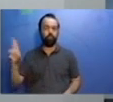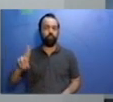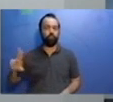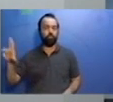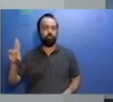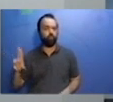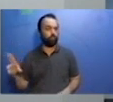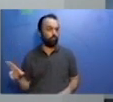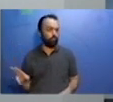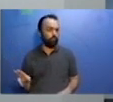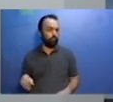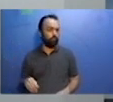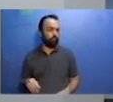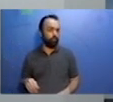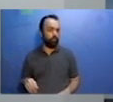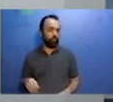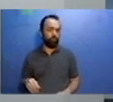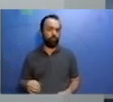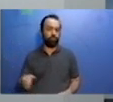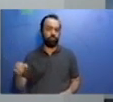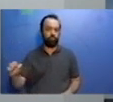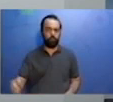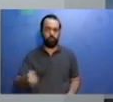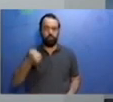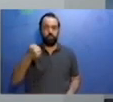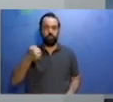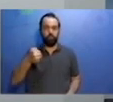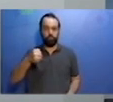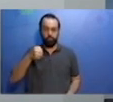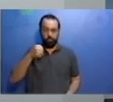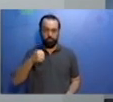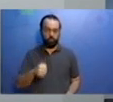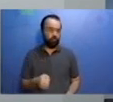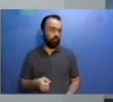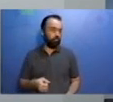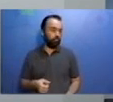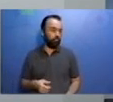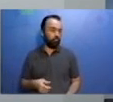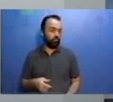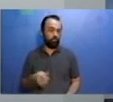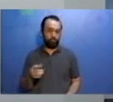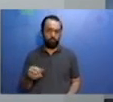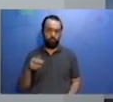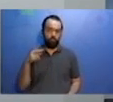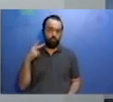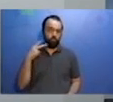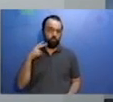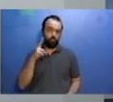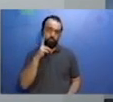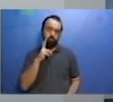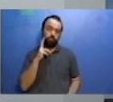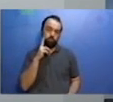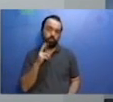anterior, ela pode ser utilizada para poder fabricar bebidas alcoólicas. Aqui nós temos, quando